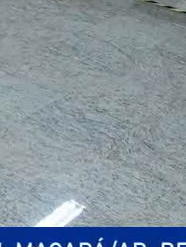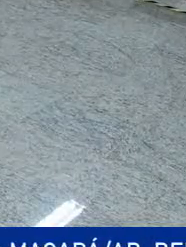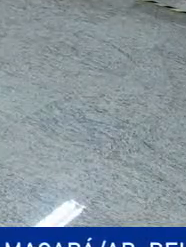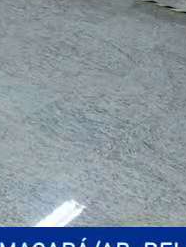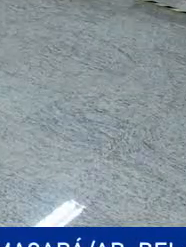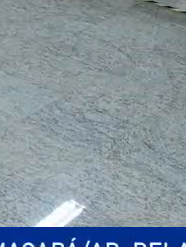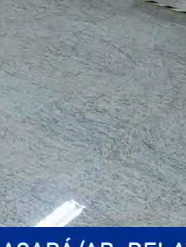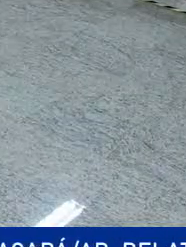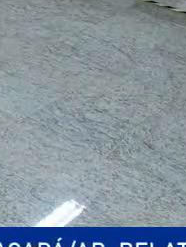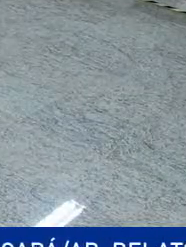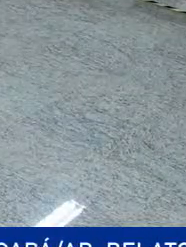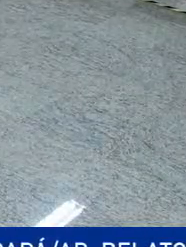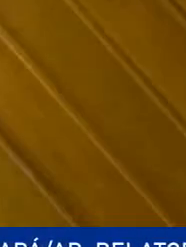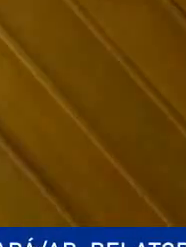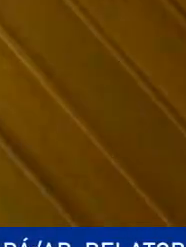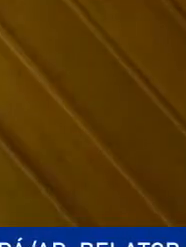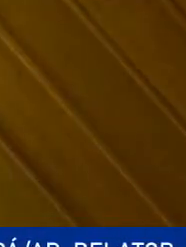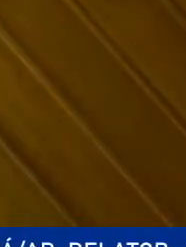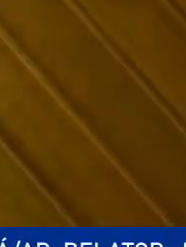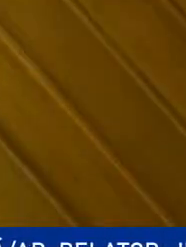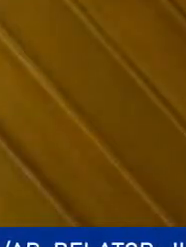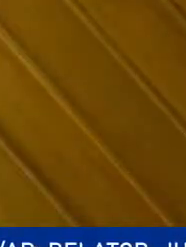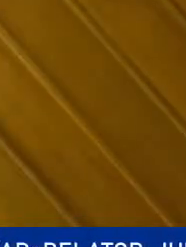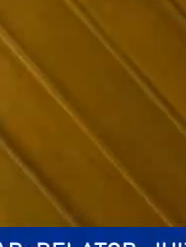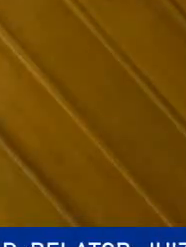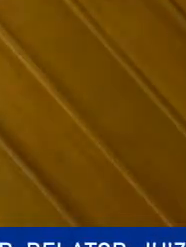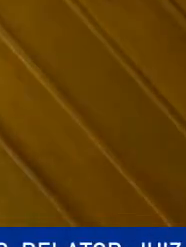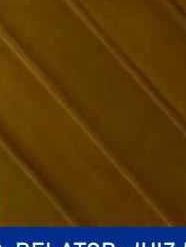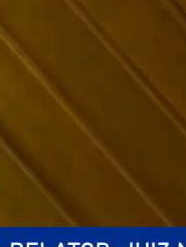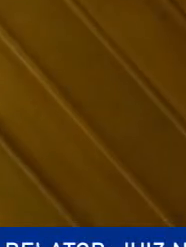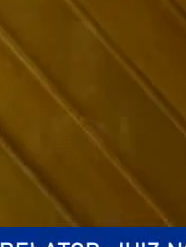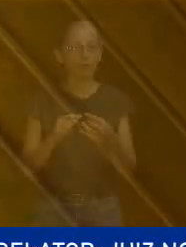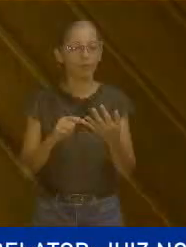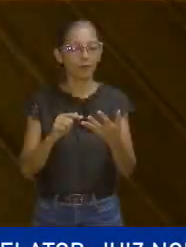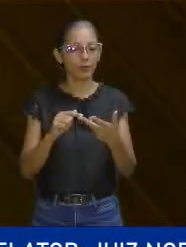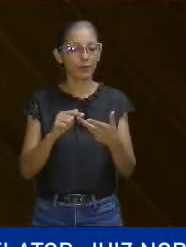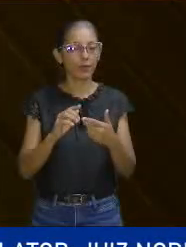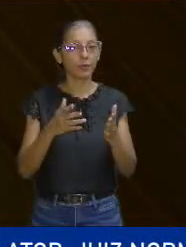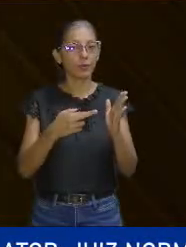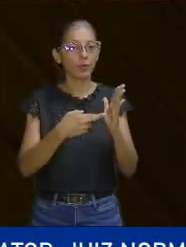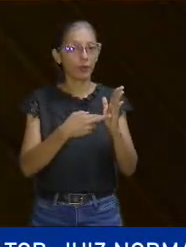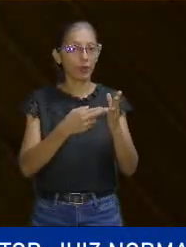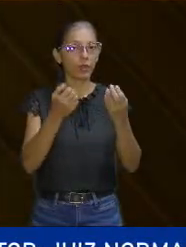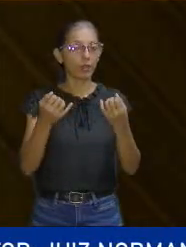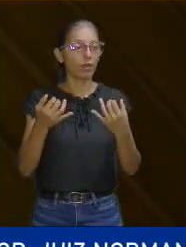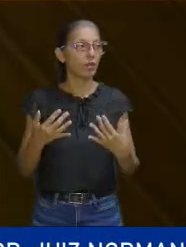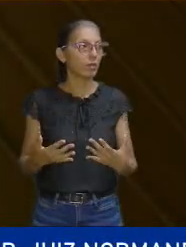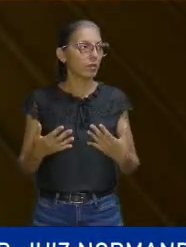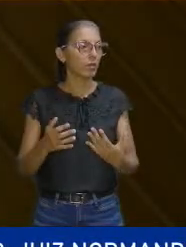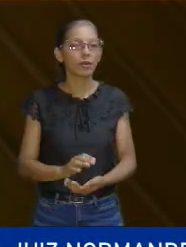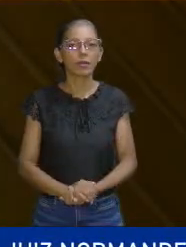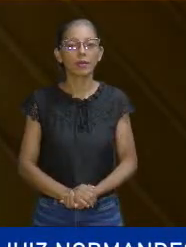apurados no inquérito respectivo, citado pelo ilustre relator, pelo excelentíssimo relator,